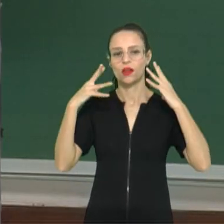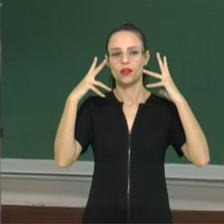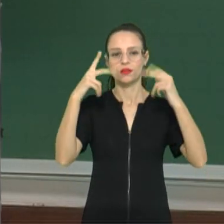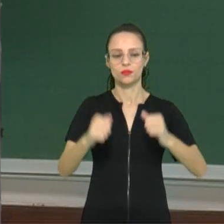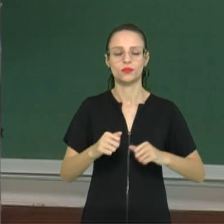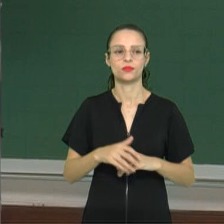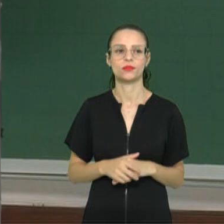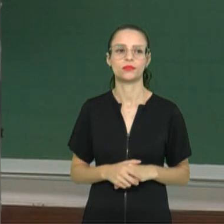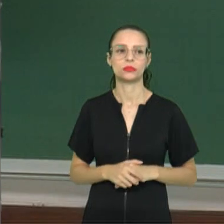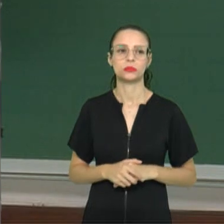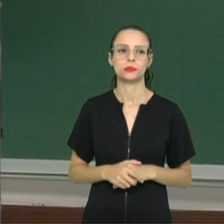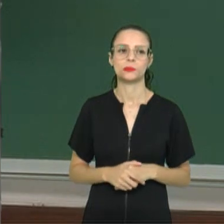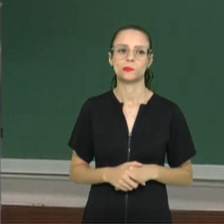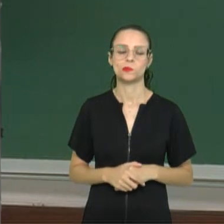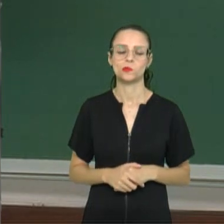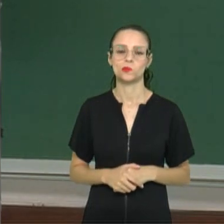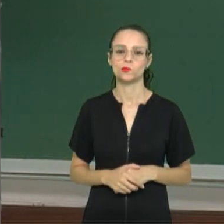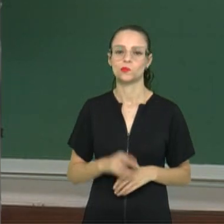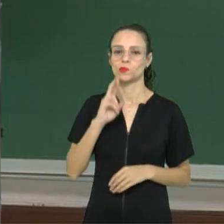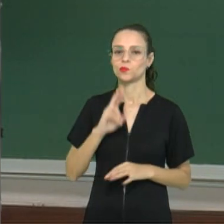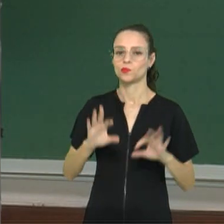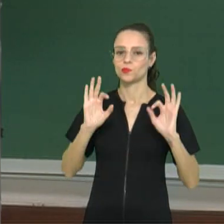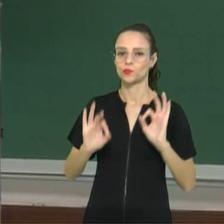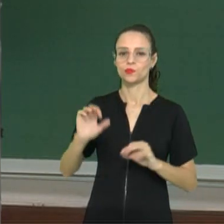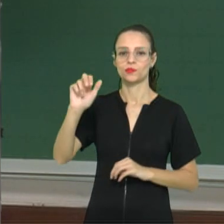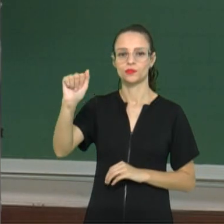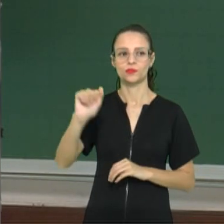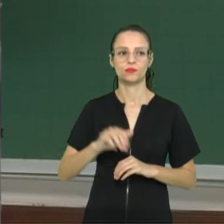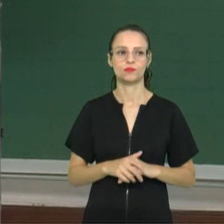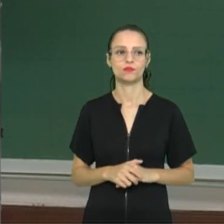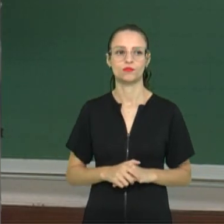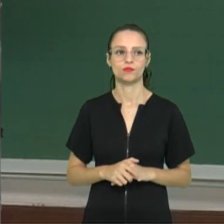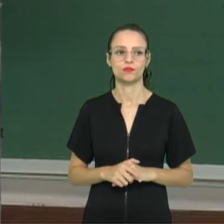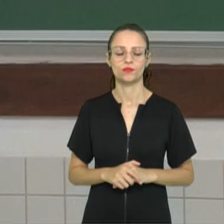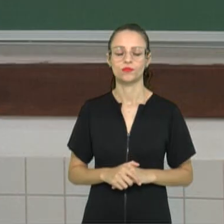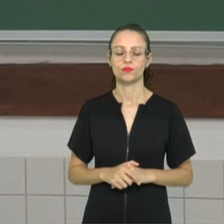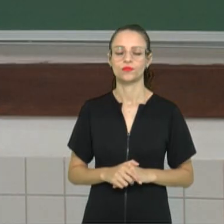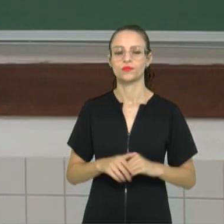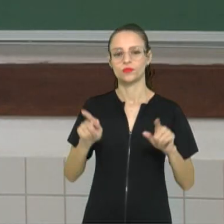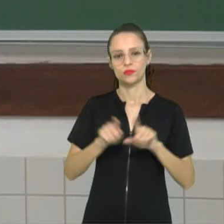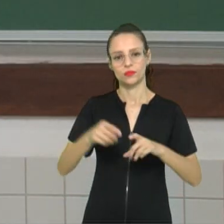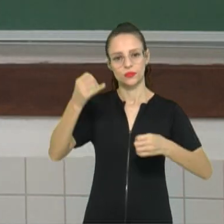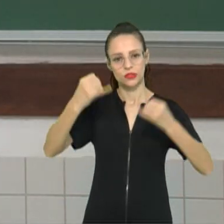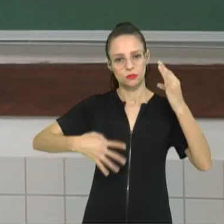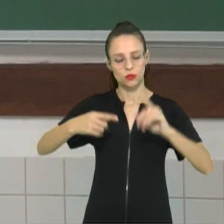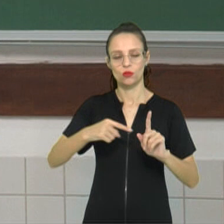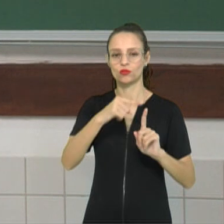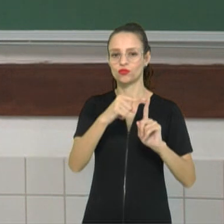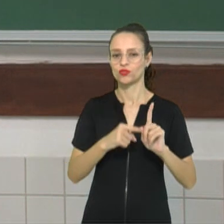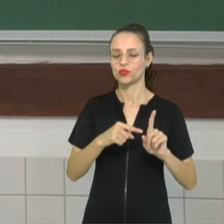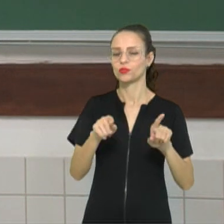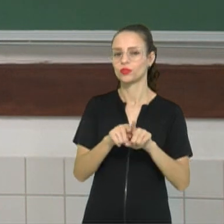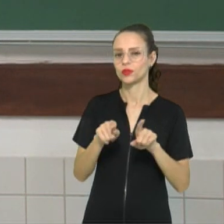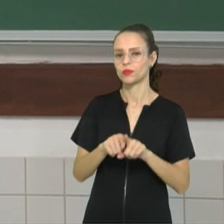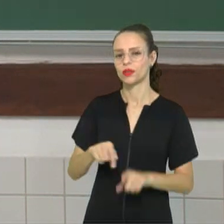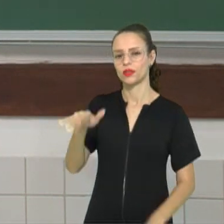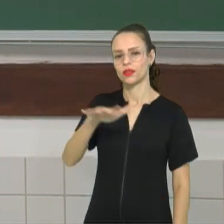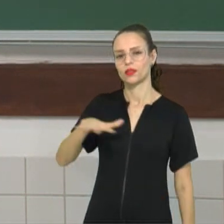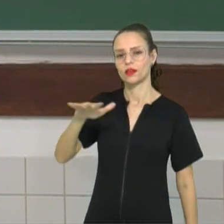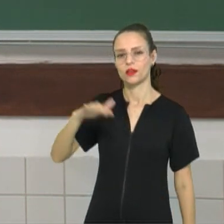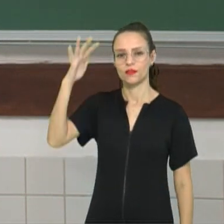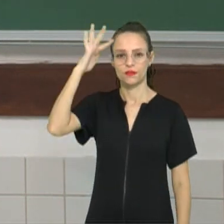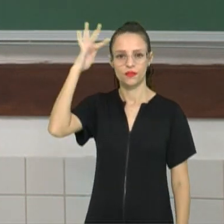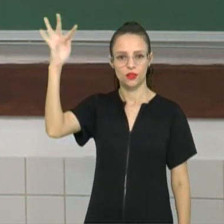estilo louva a Deus. Resposta correta, letra A. Assim como nós falamos nos estilos, né, também temos a parte filosófica, né,